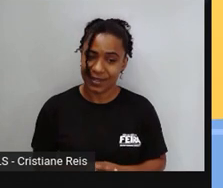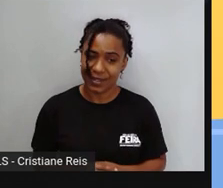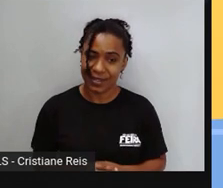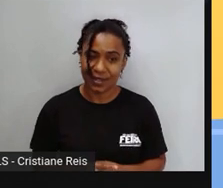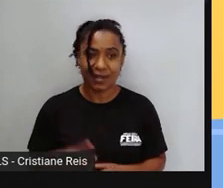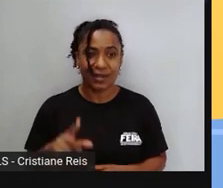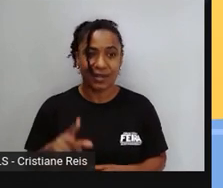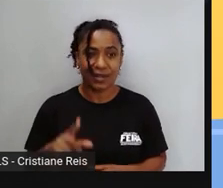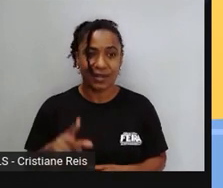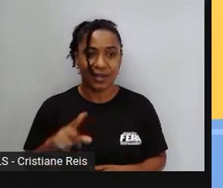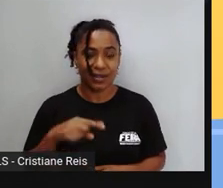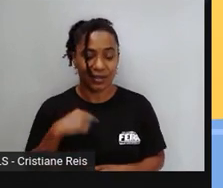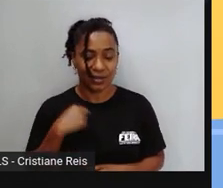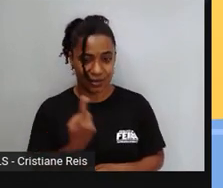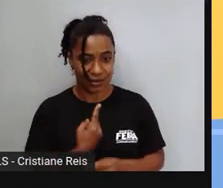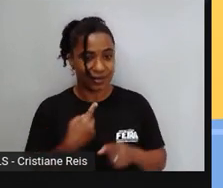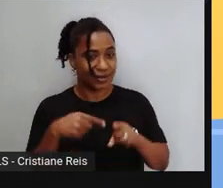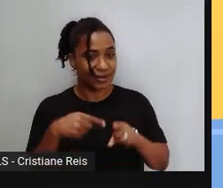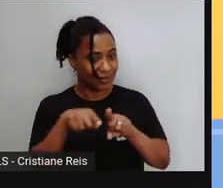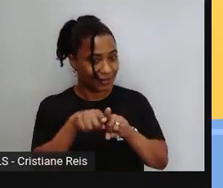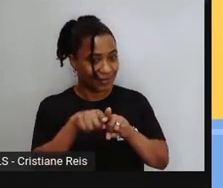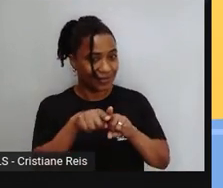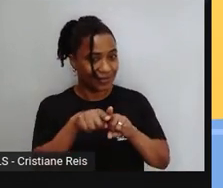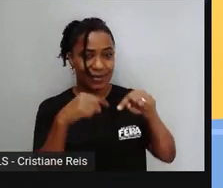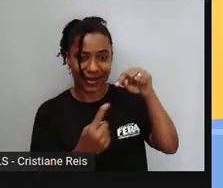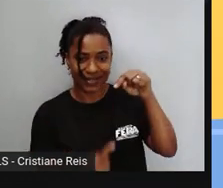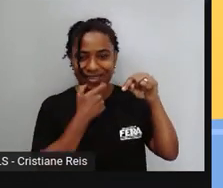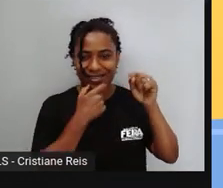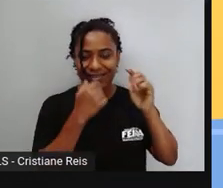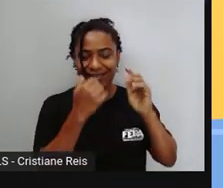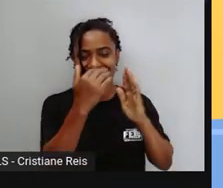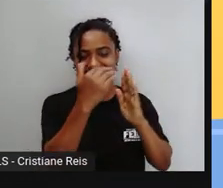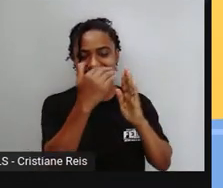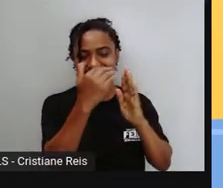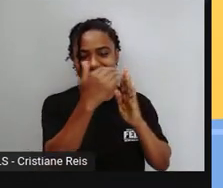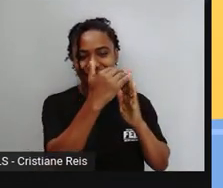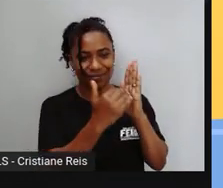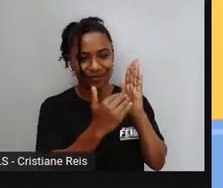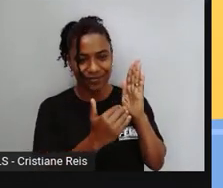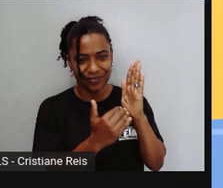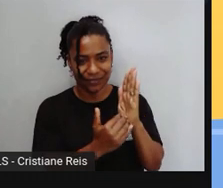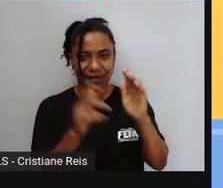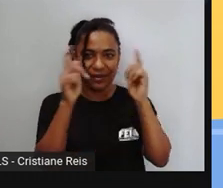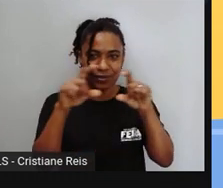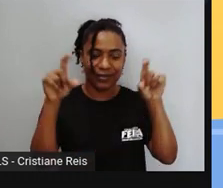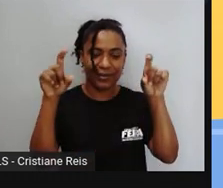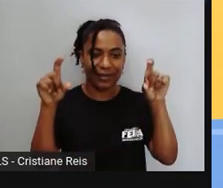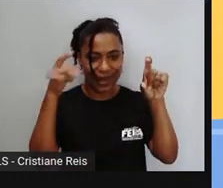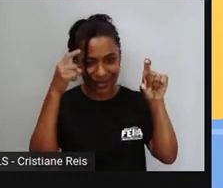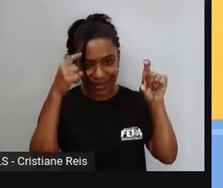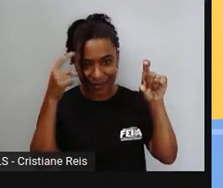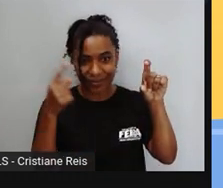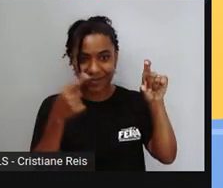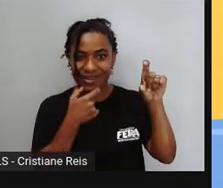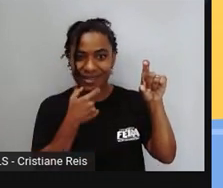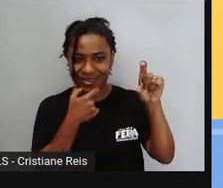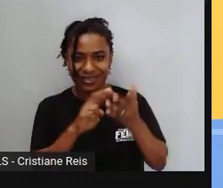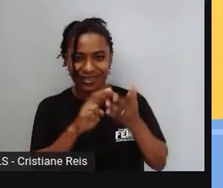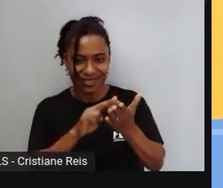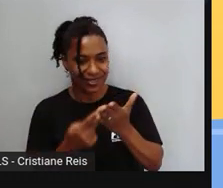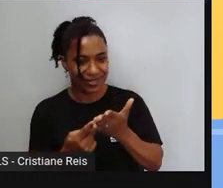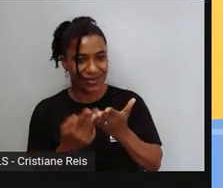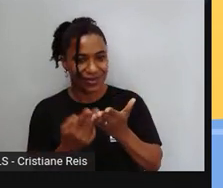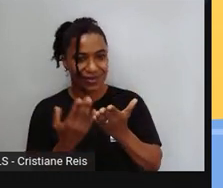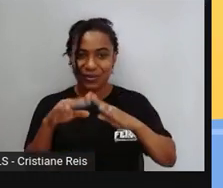gente organizar o nosso caderno de inglês. Coloque aí o cabeçalho, school, o nome da escola onde você